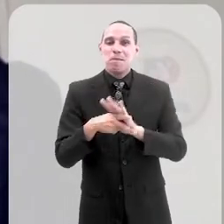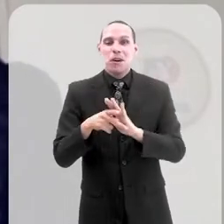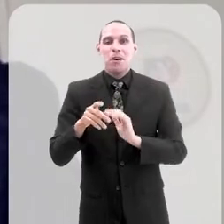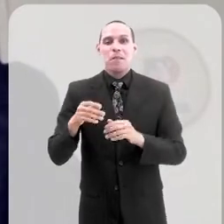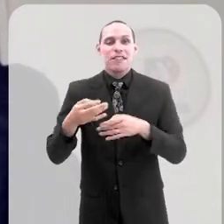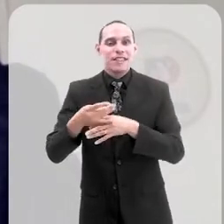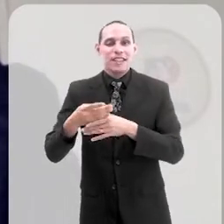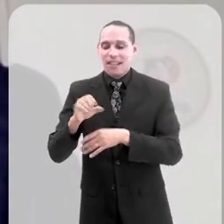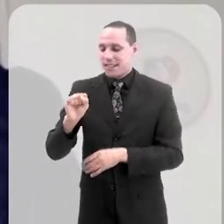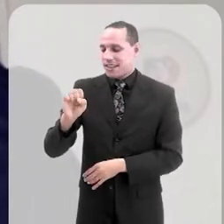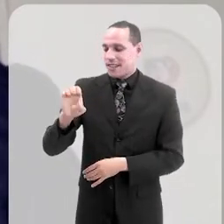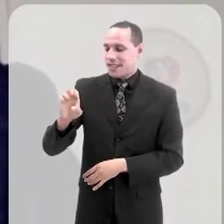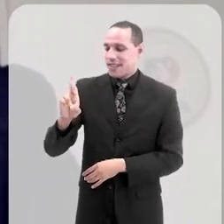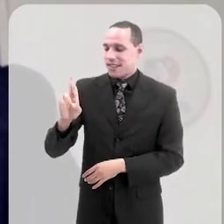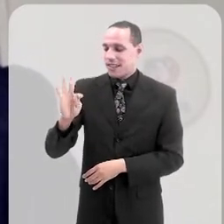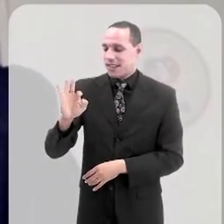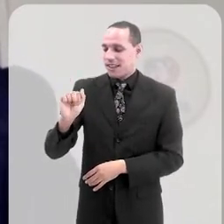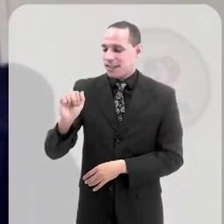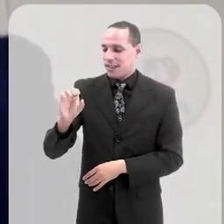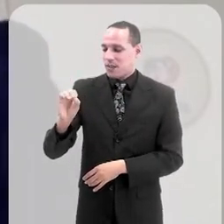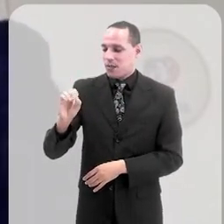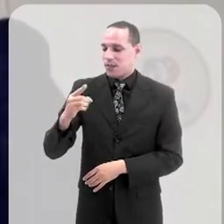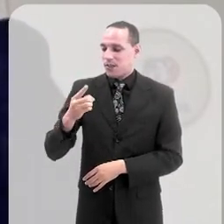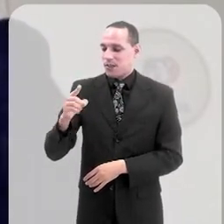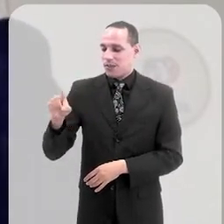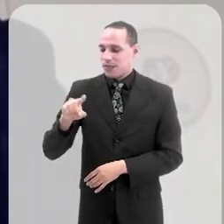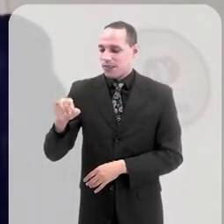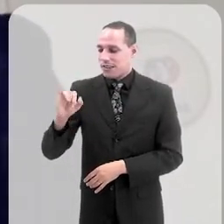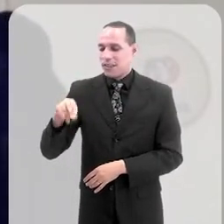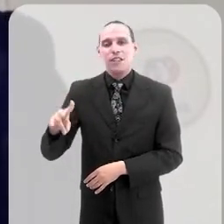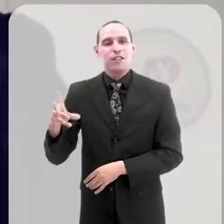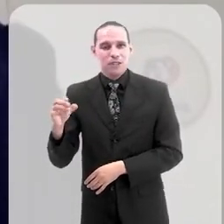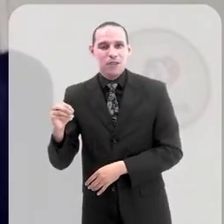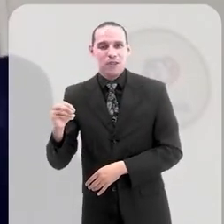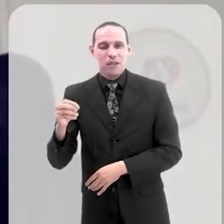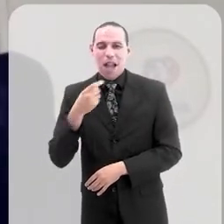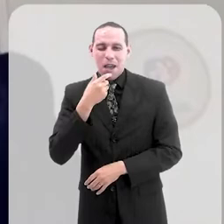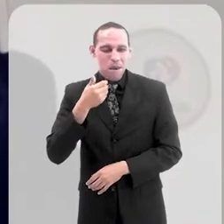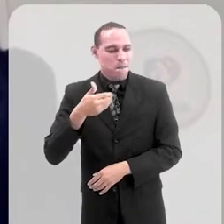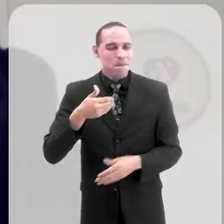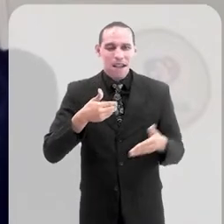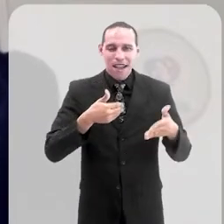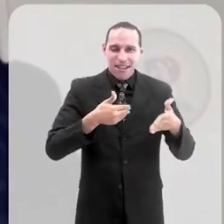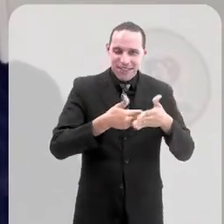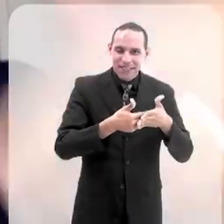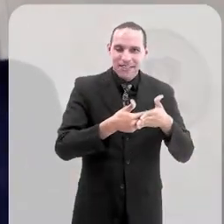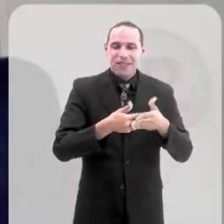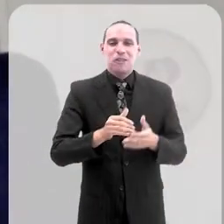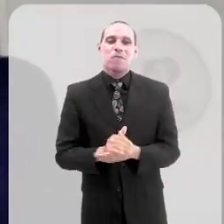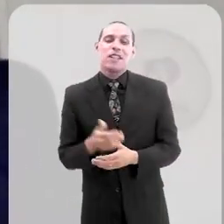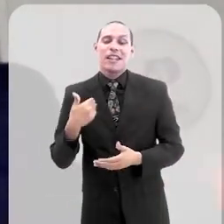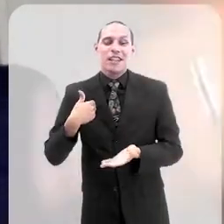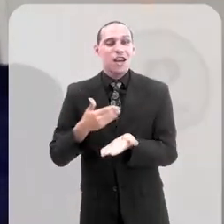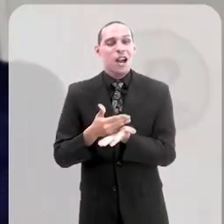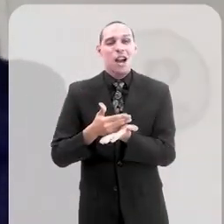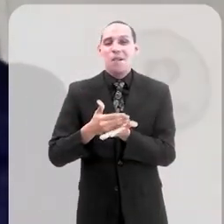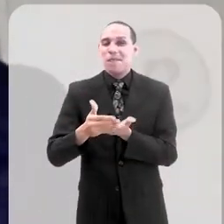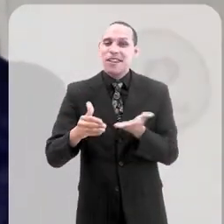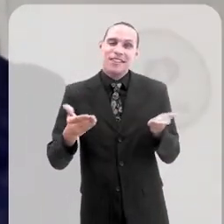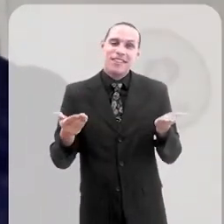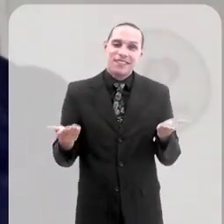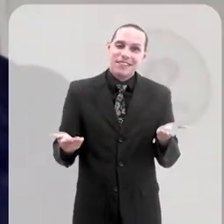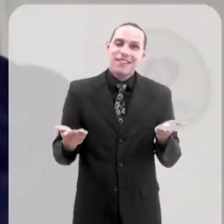de Sertãozinho, uma cidade próxima ao Ribeirão. E lá, realmente, foi onde eu comecei a minha carreira